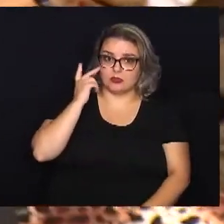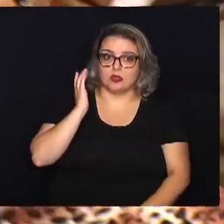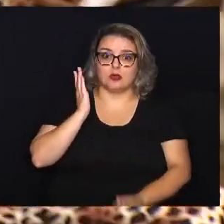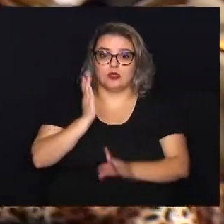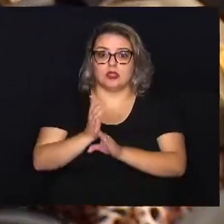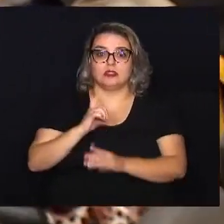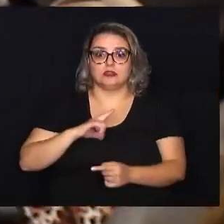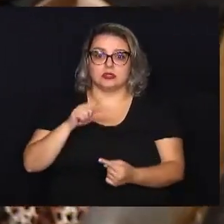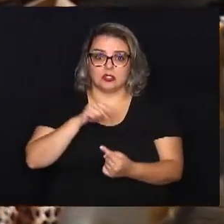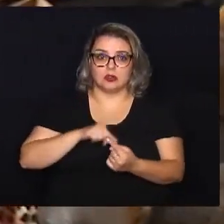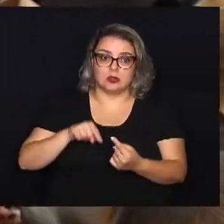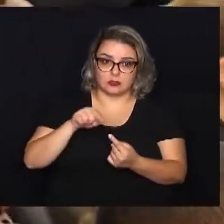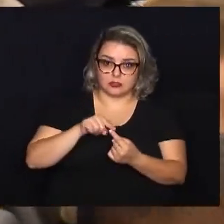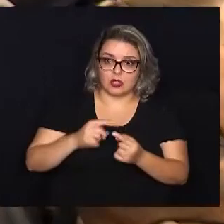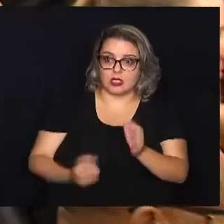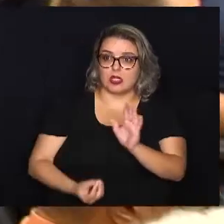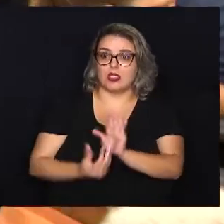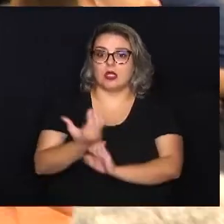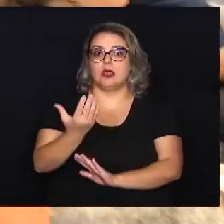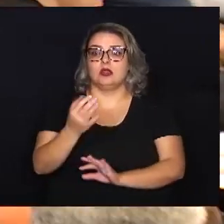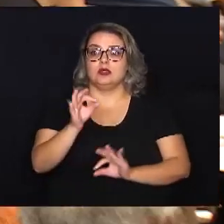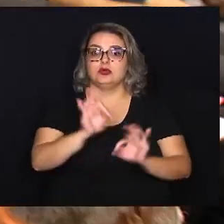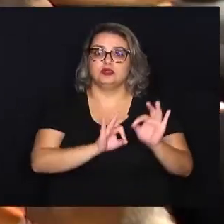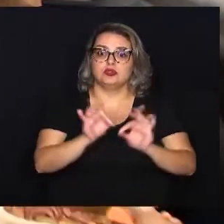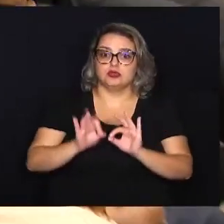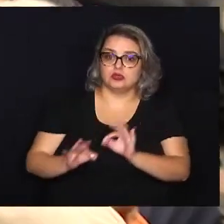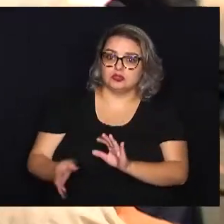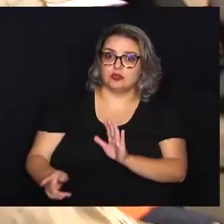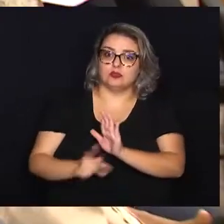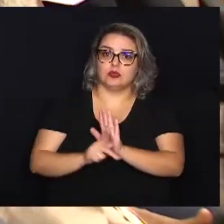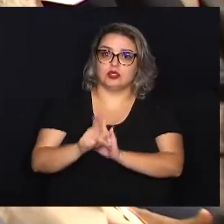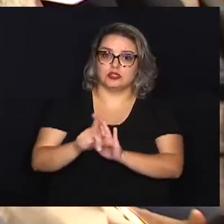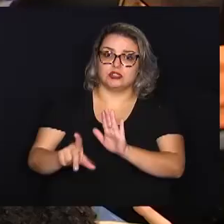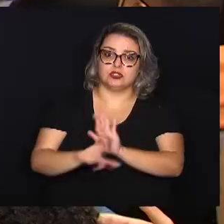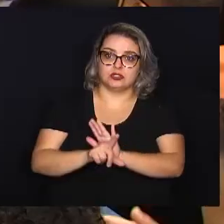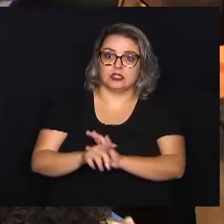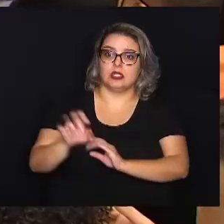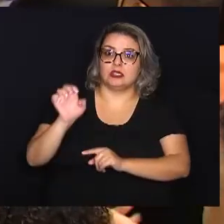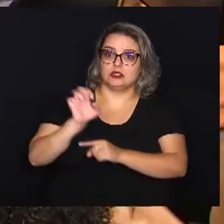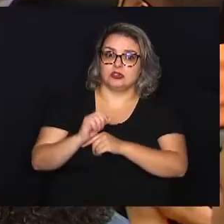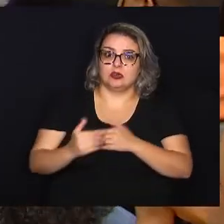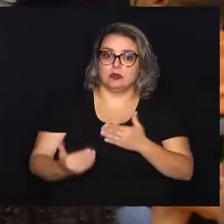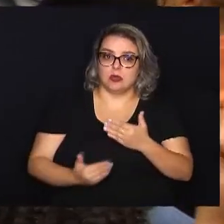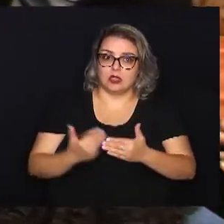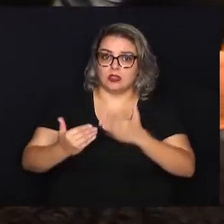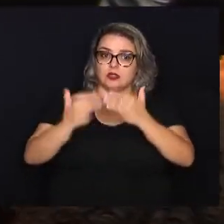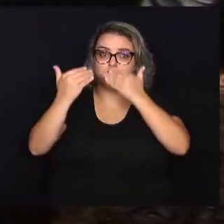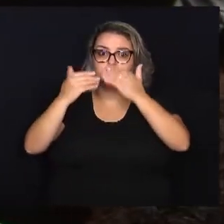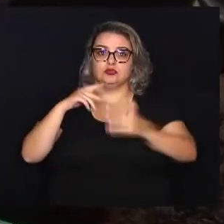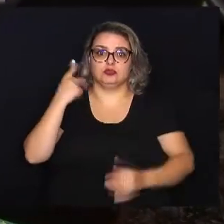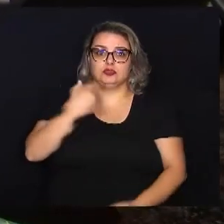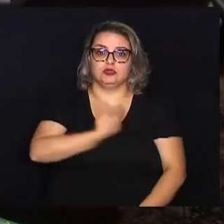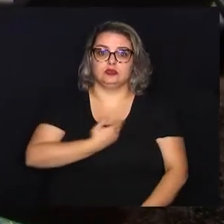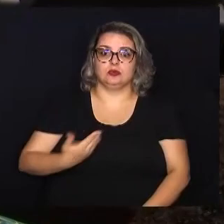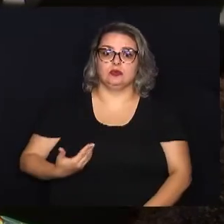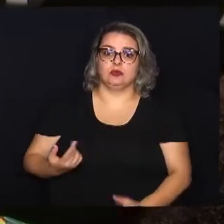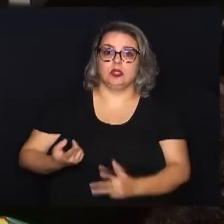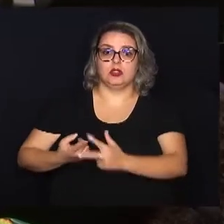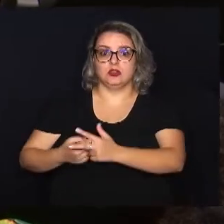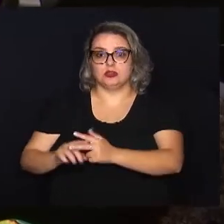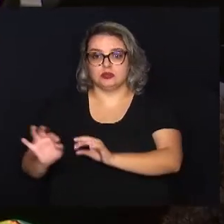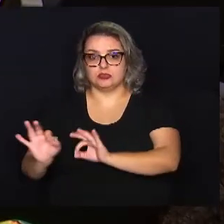encontro tem como objetivo a criação de um projeto de lei estadual para a construção de políticas públicas para